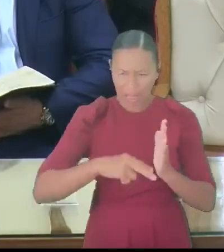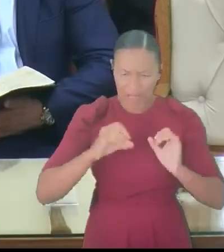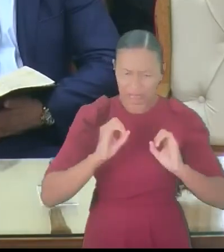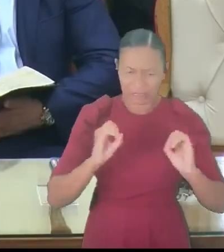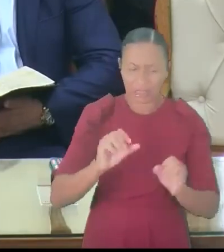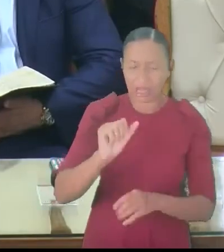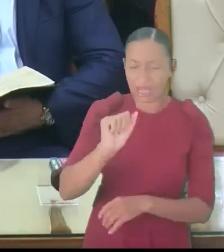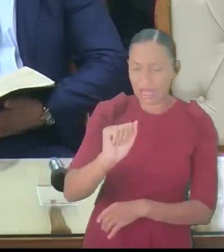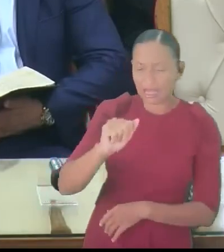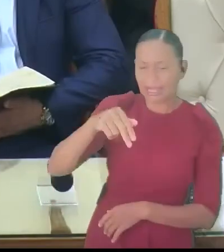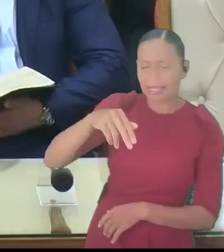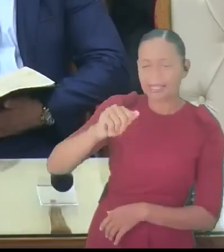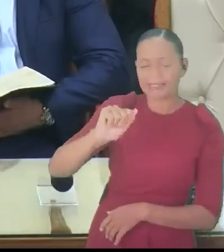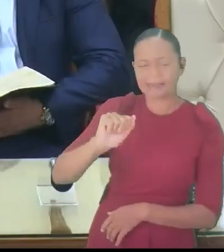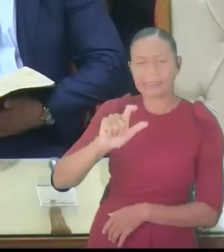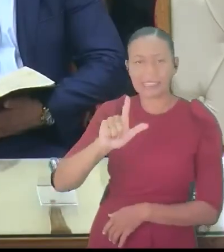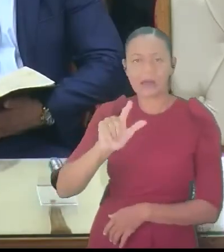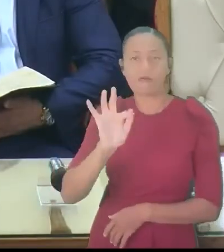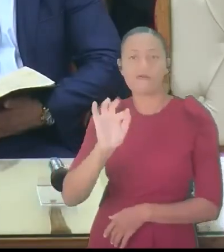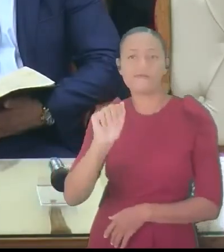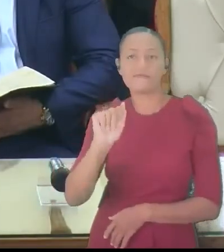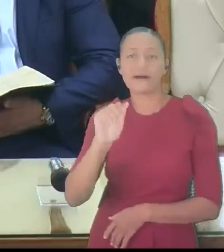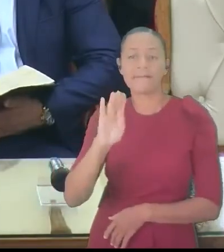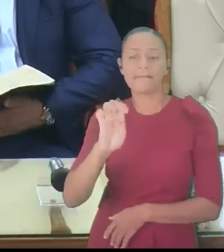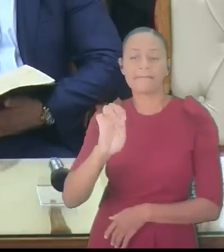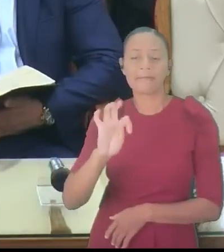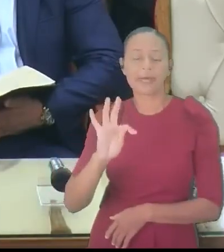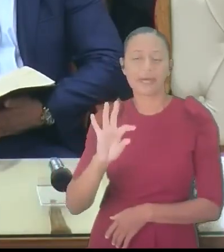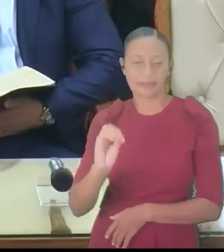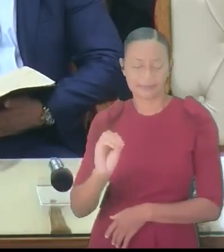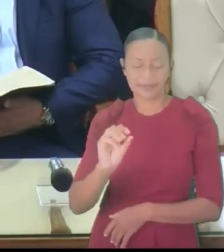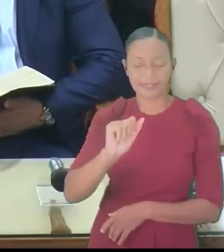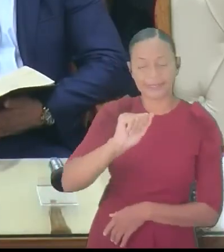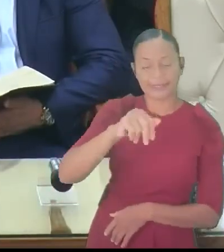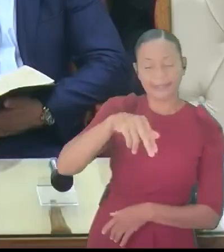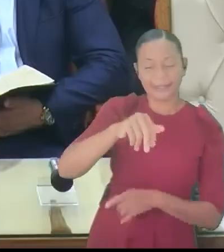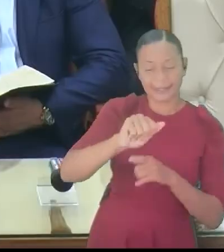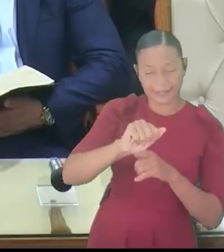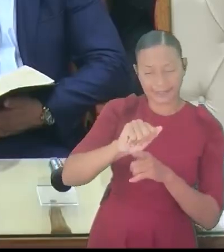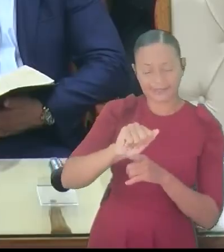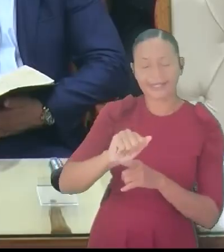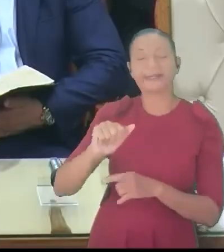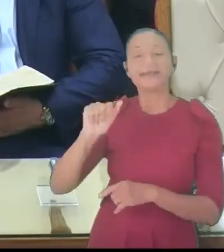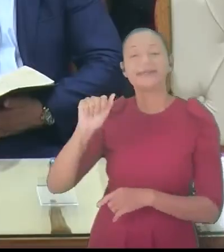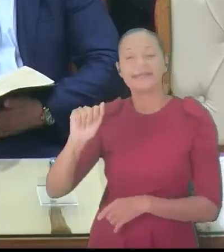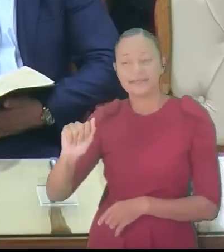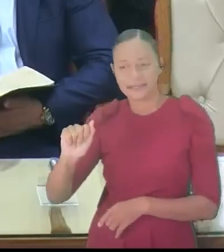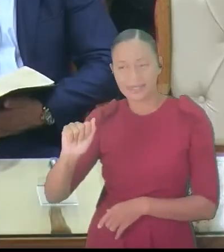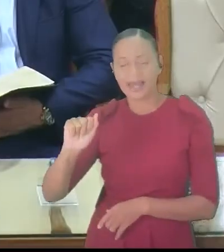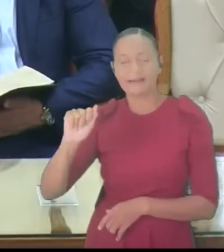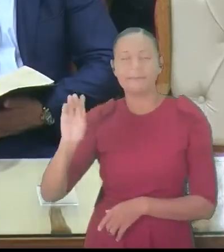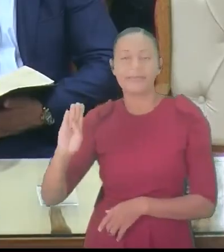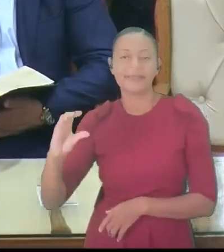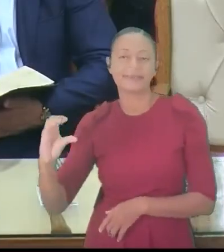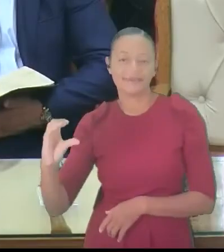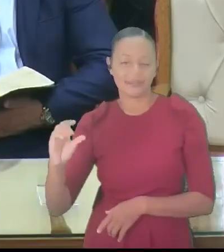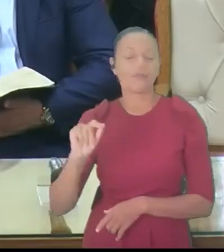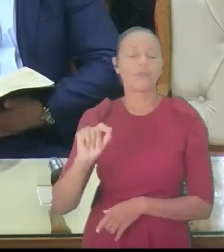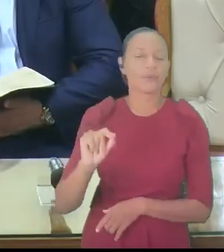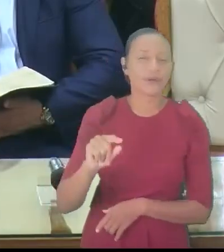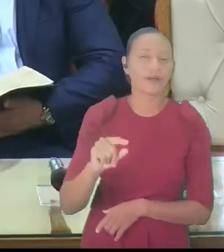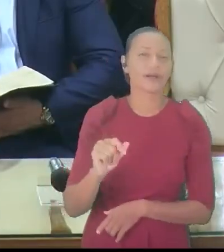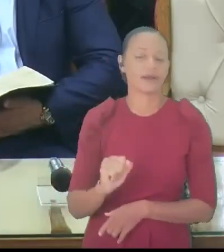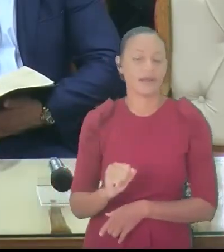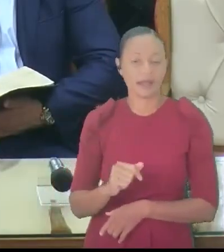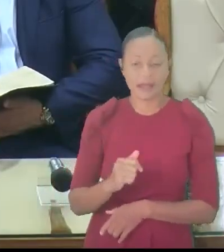palavra analfabeto quer dizer, a palavra ana é ana e alfabeto. Analfabeto quer dizer uma pessoa que